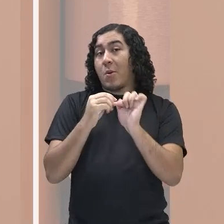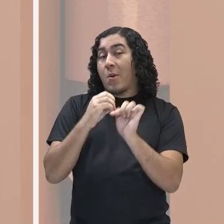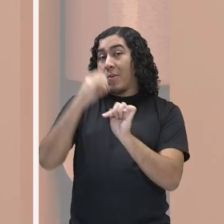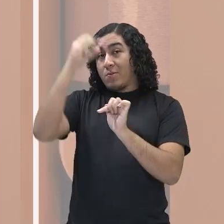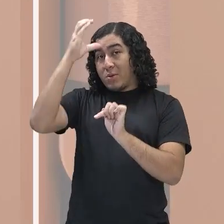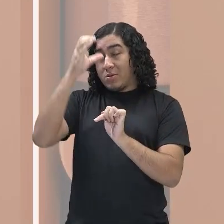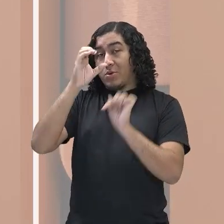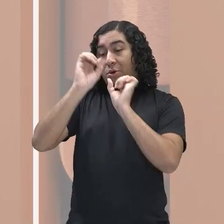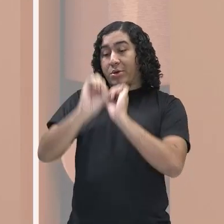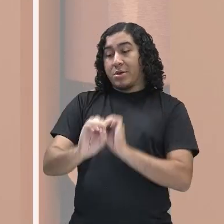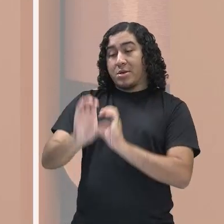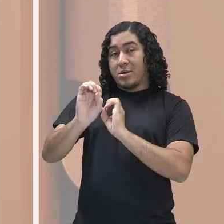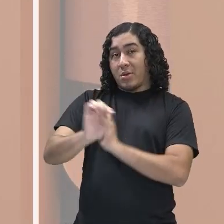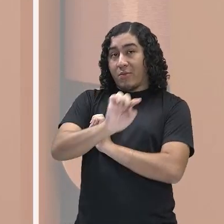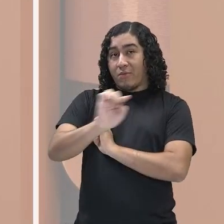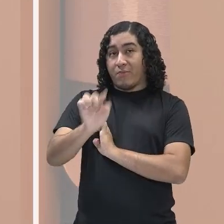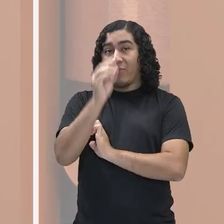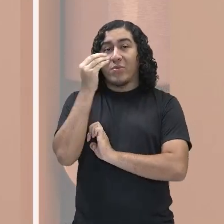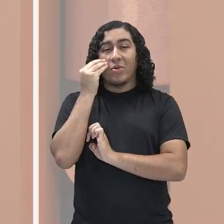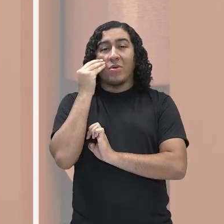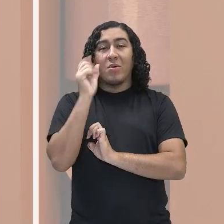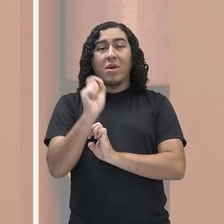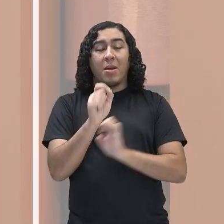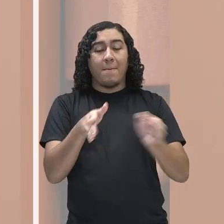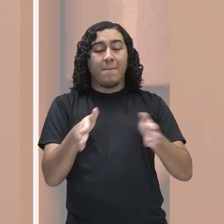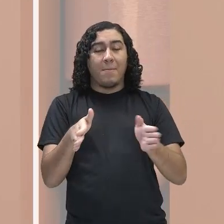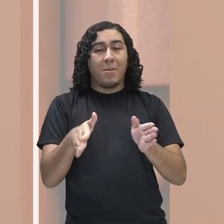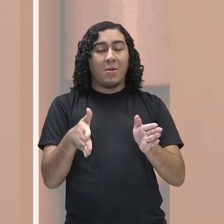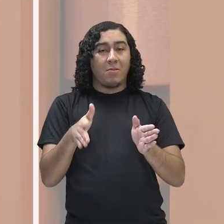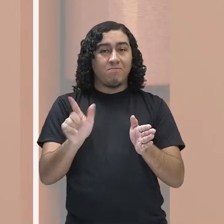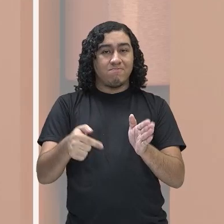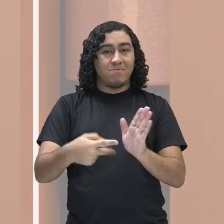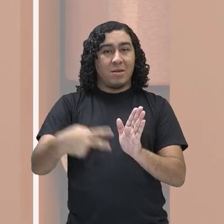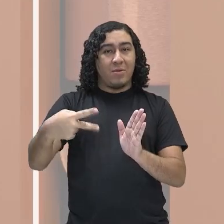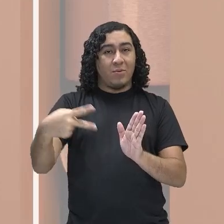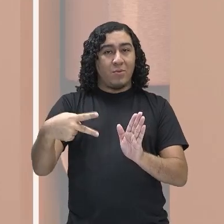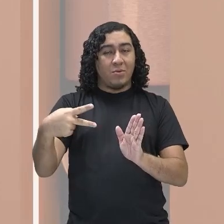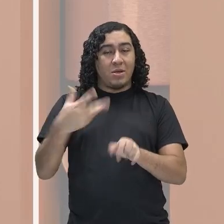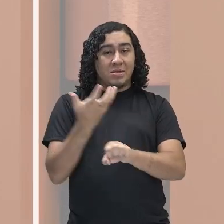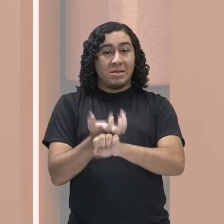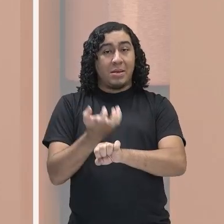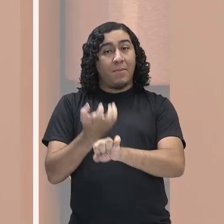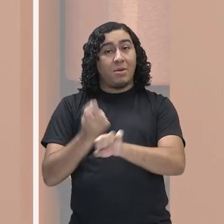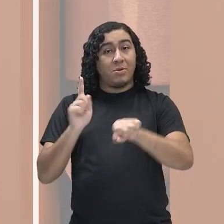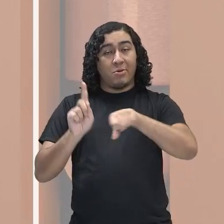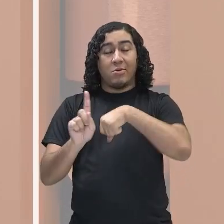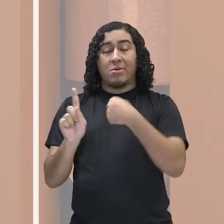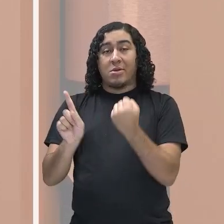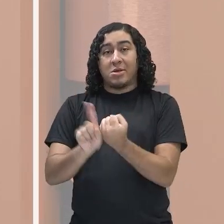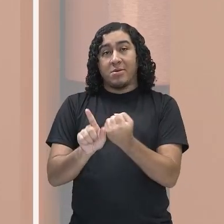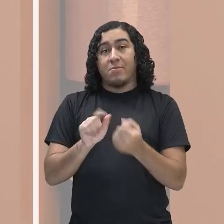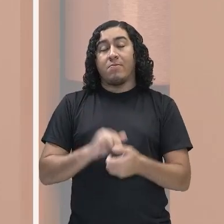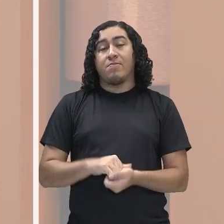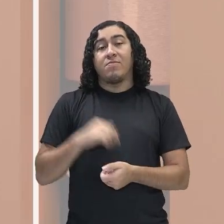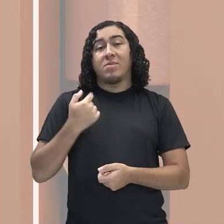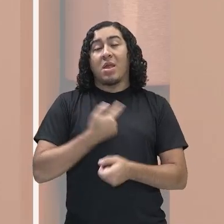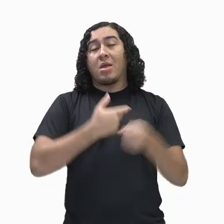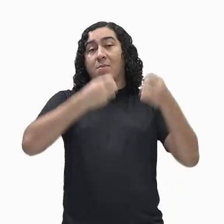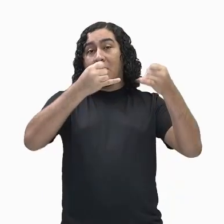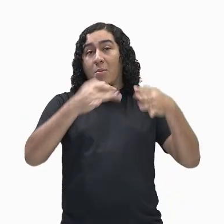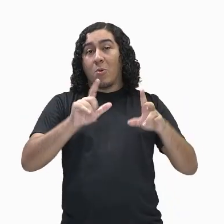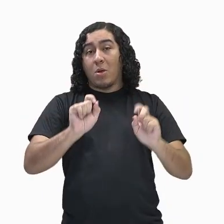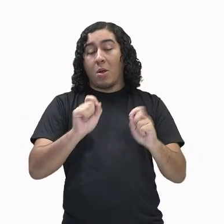para vocês em nossa unidade 2 de Sociologia. E nós falamos de